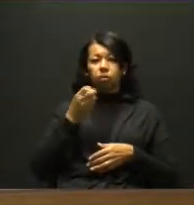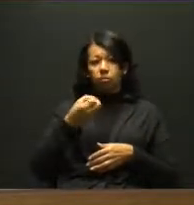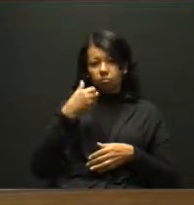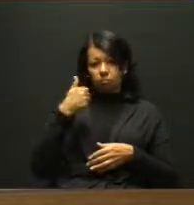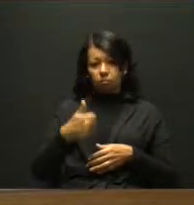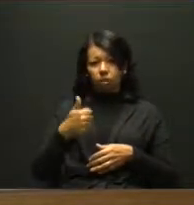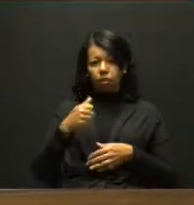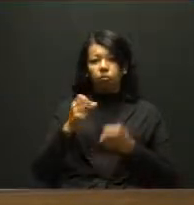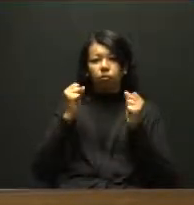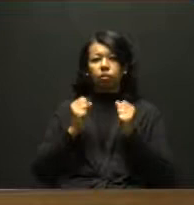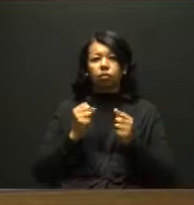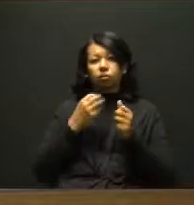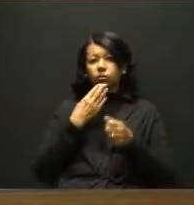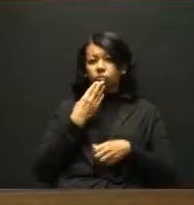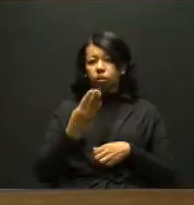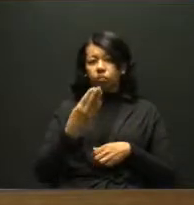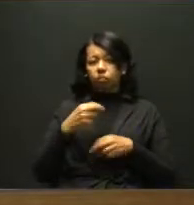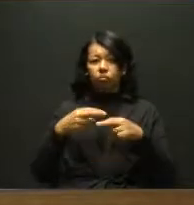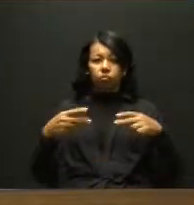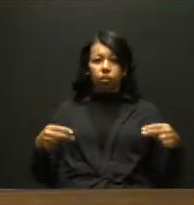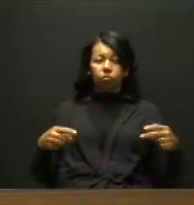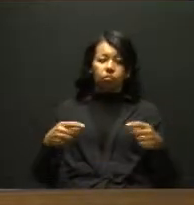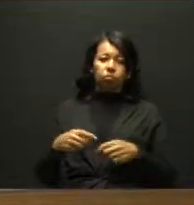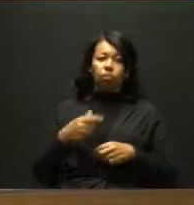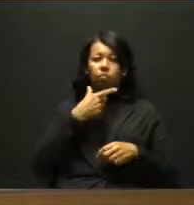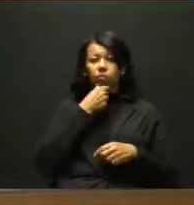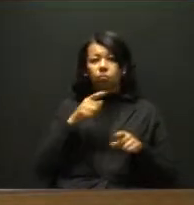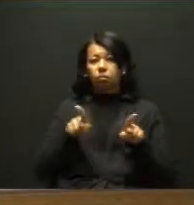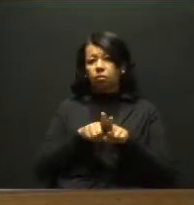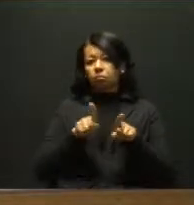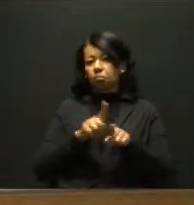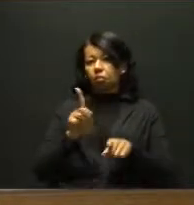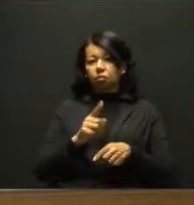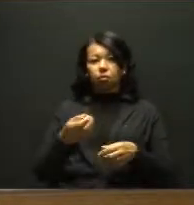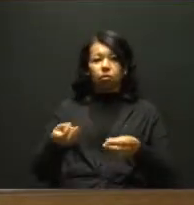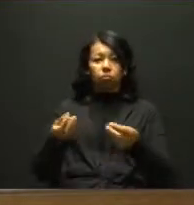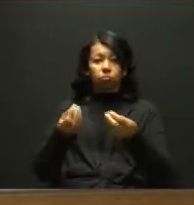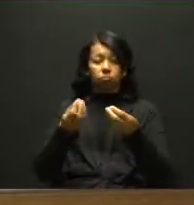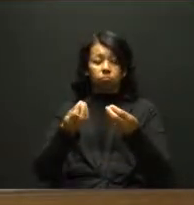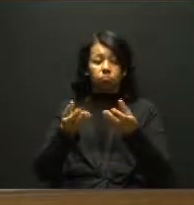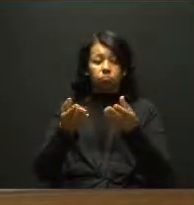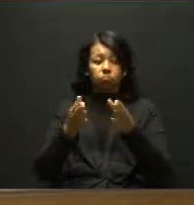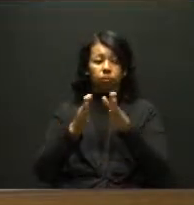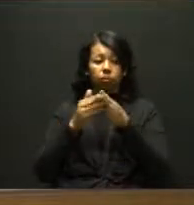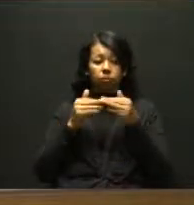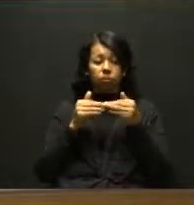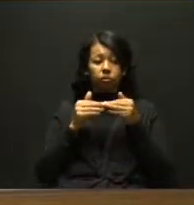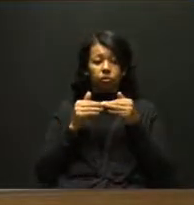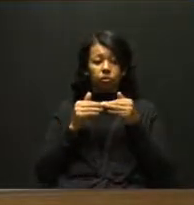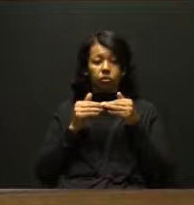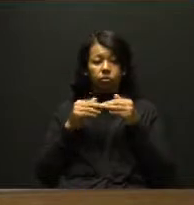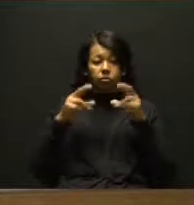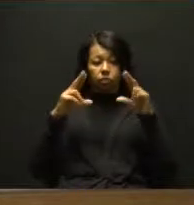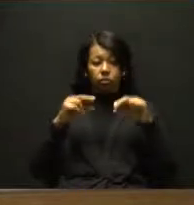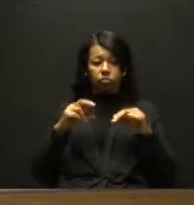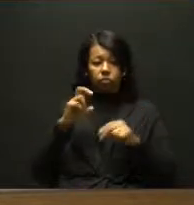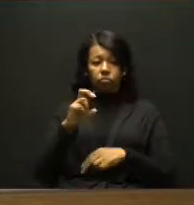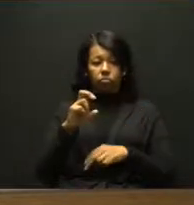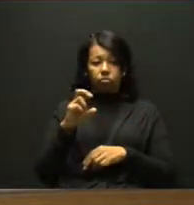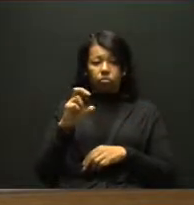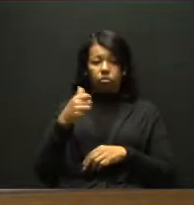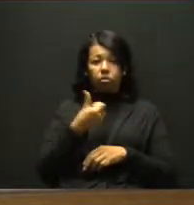ter perdido alguma coisa porque ela não foi o caso ele também não pediu o contato foi reduzido em 50% e b 56